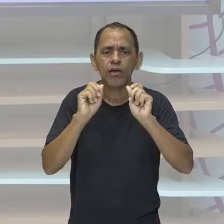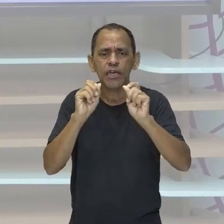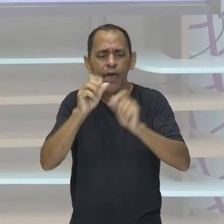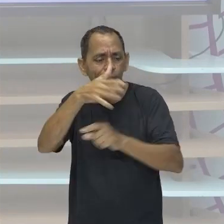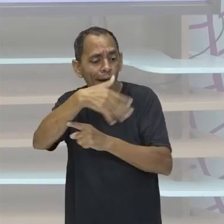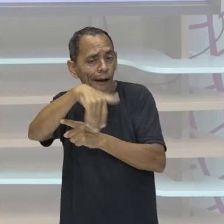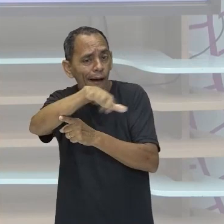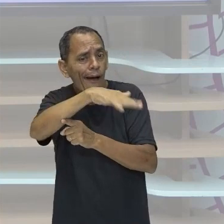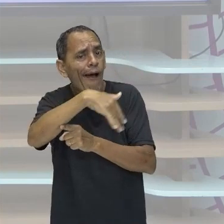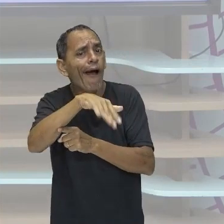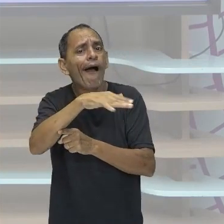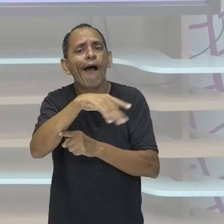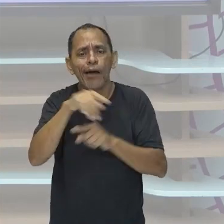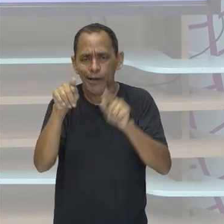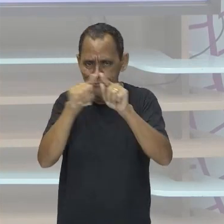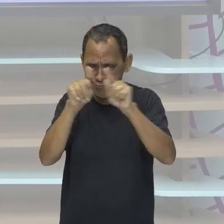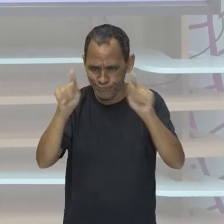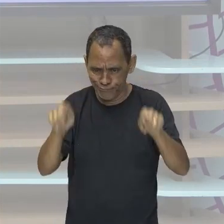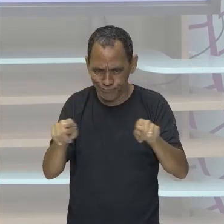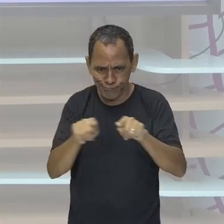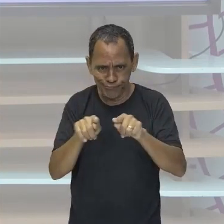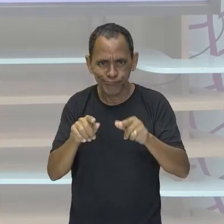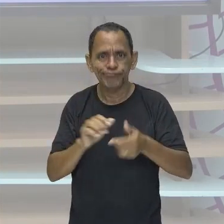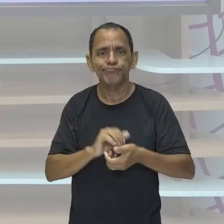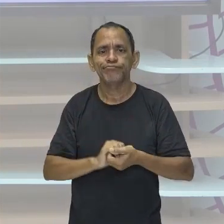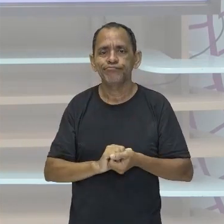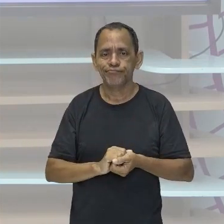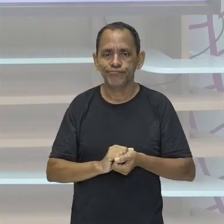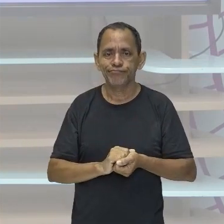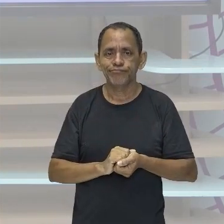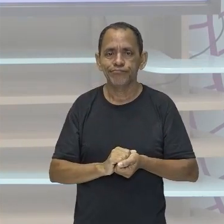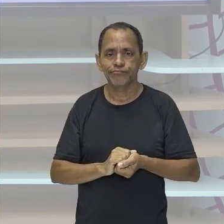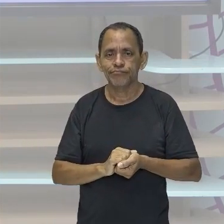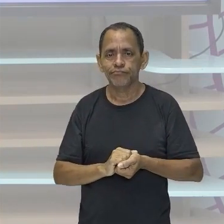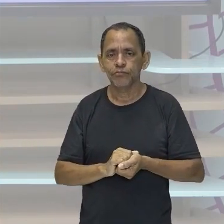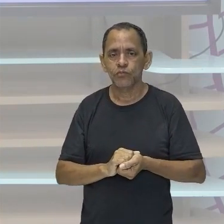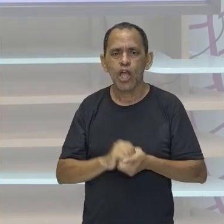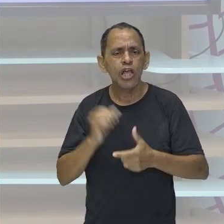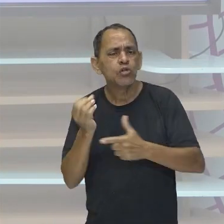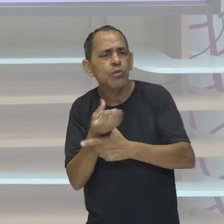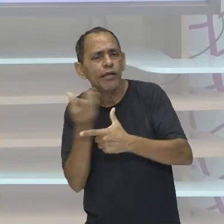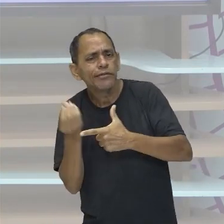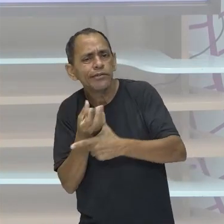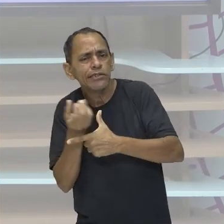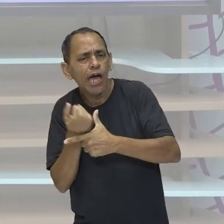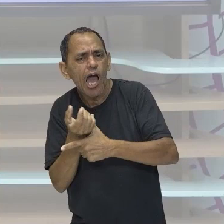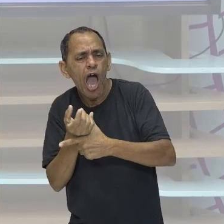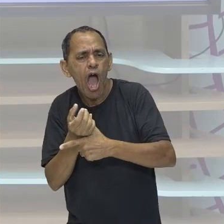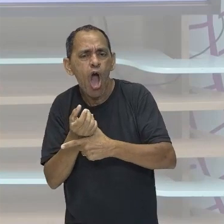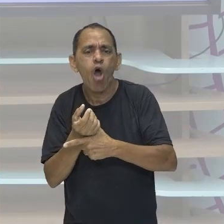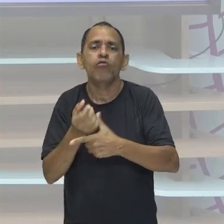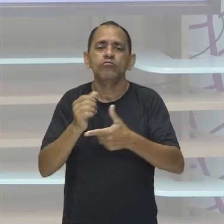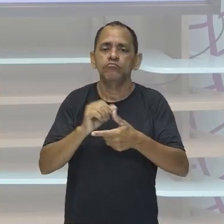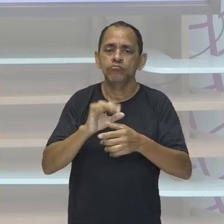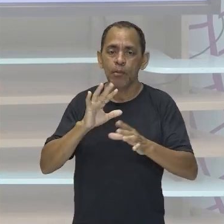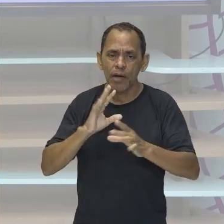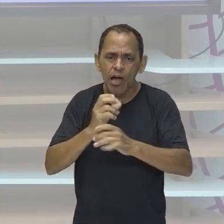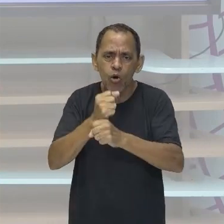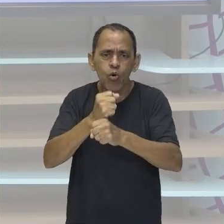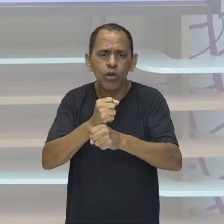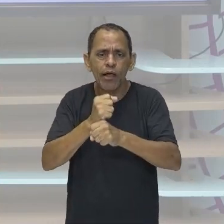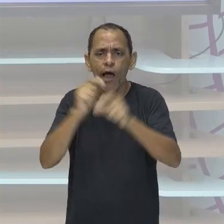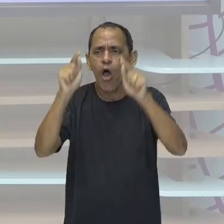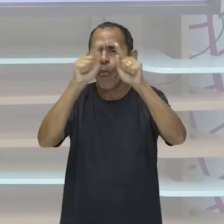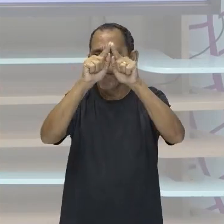área desse quadrado? Ah, professor, qual seria a expressão algébrica para nós calcularmos o